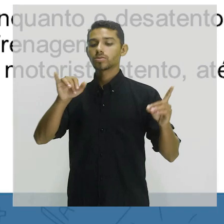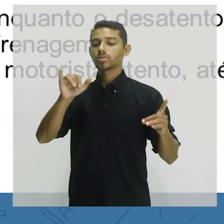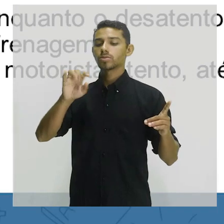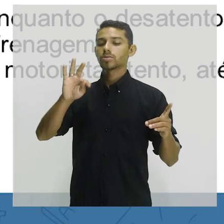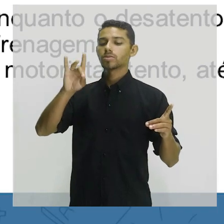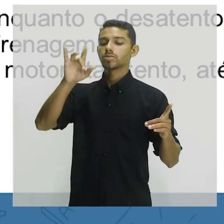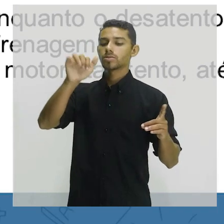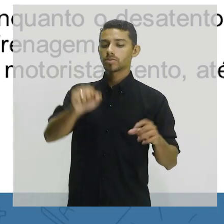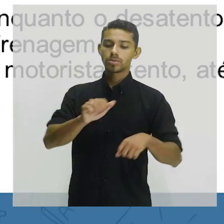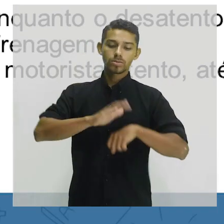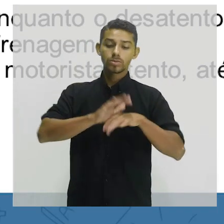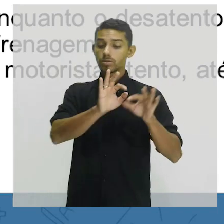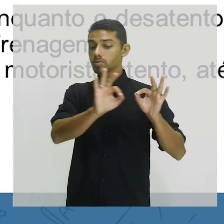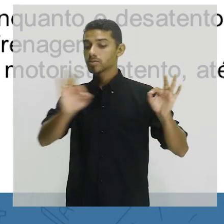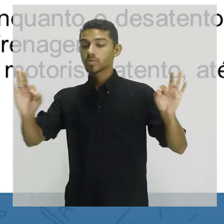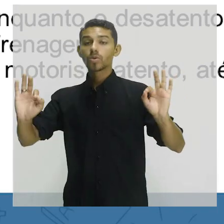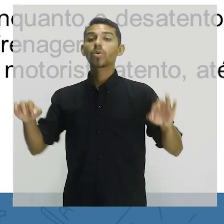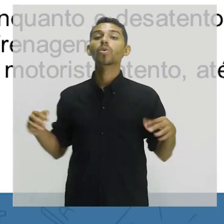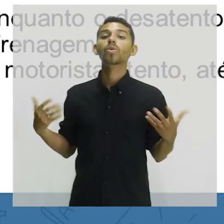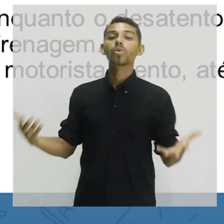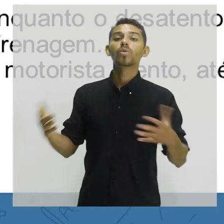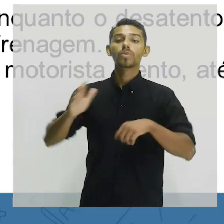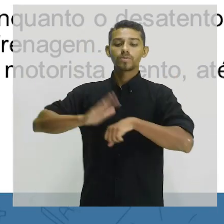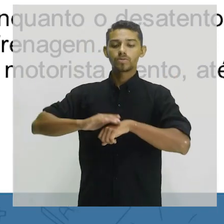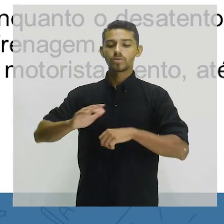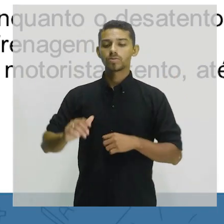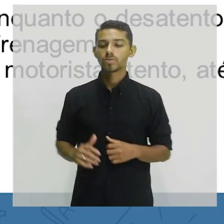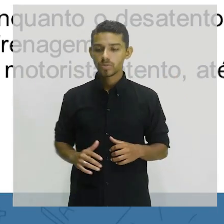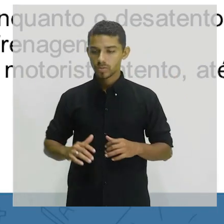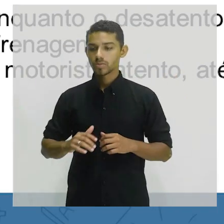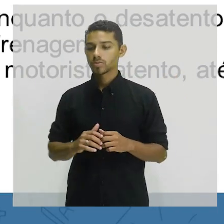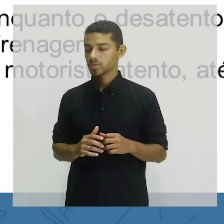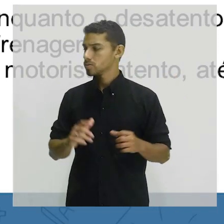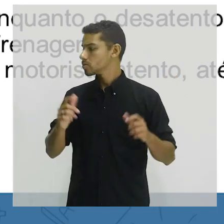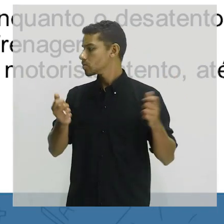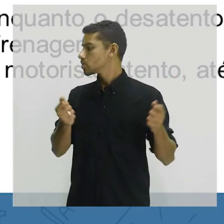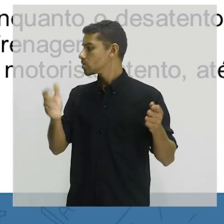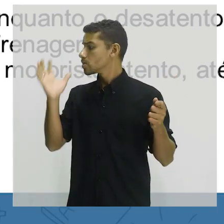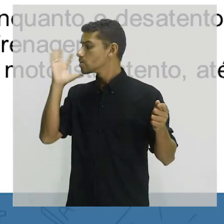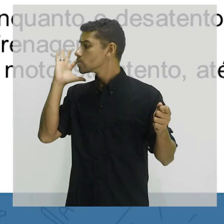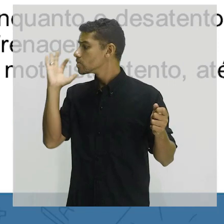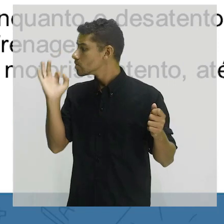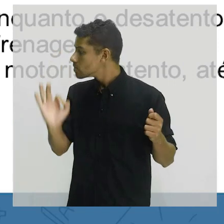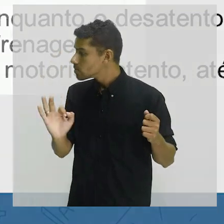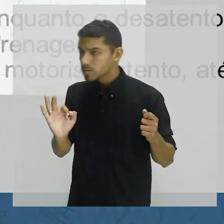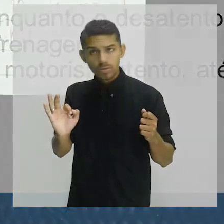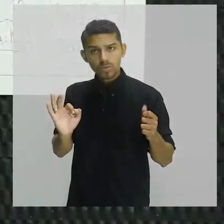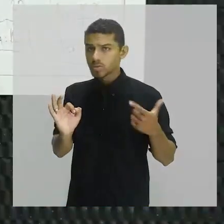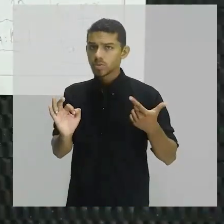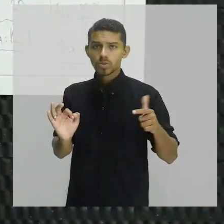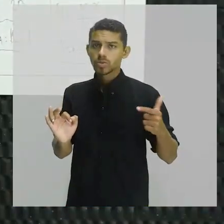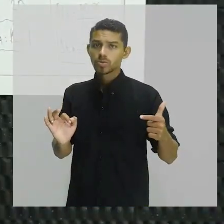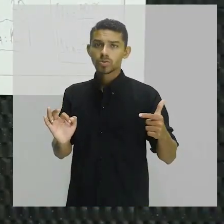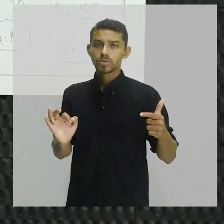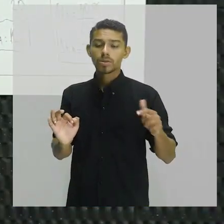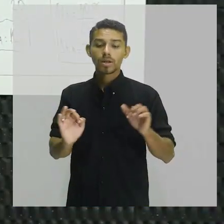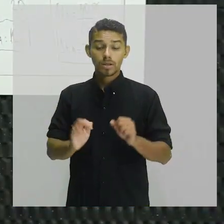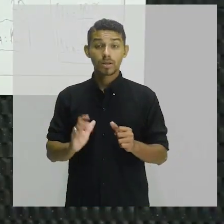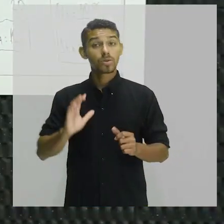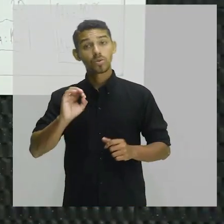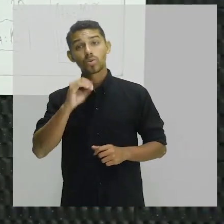o motorista desatento percorre a mais do que o motorista atento até uma parada total?